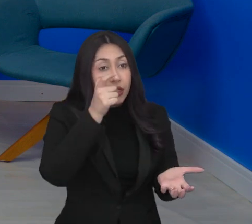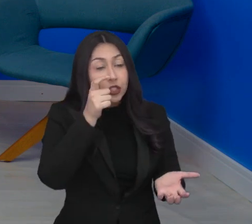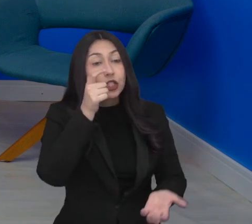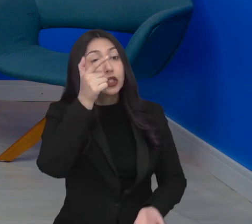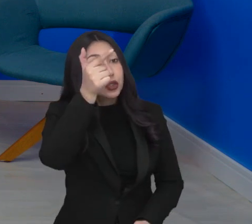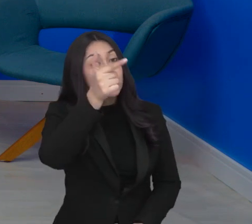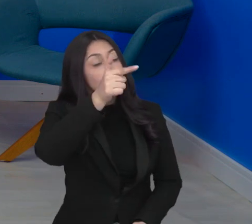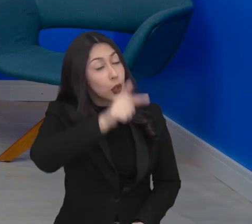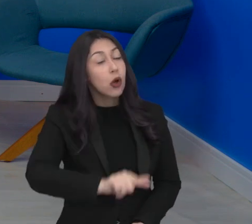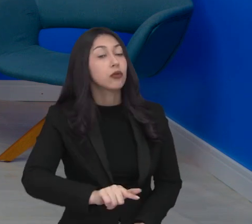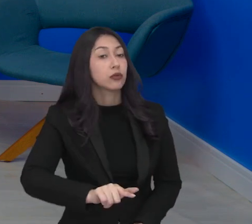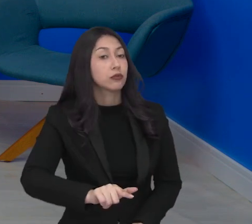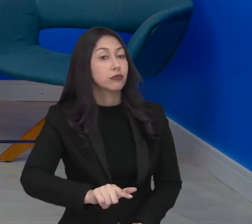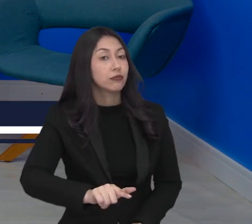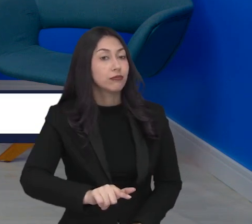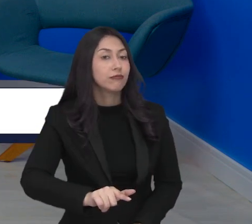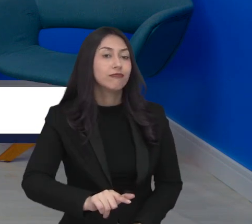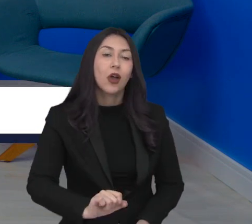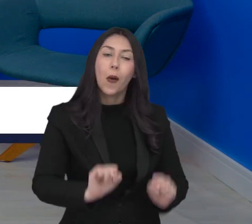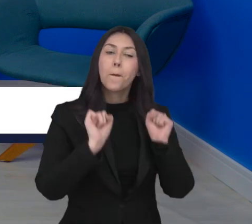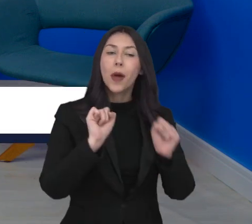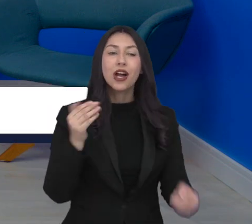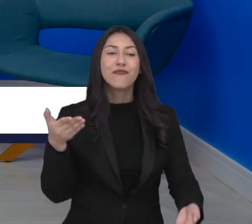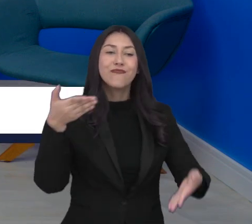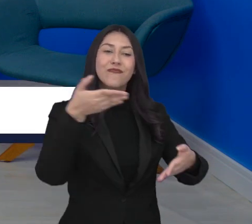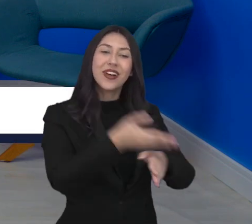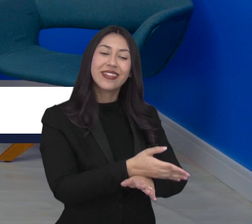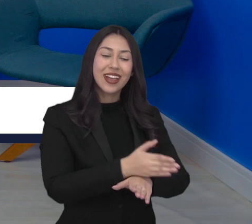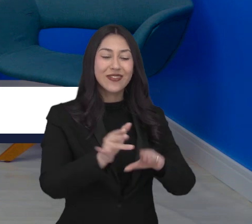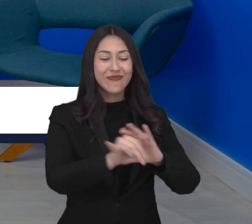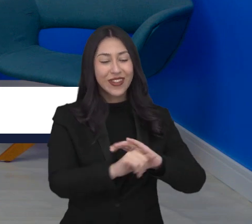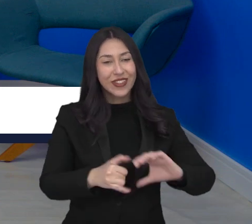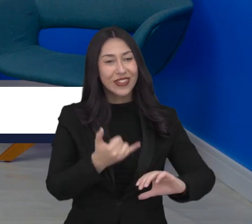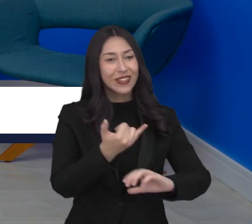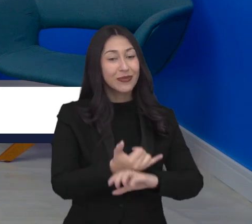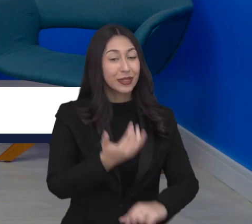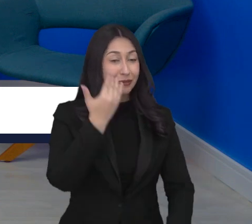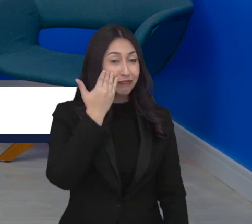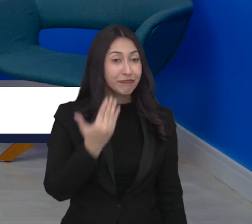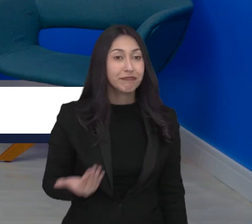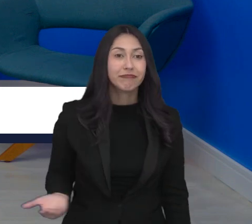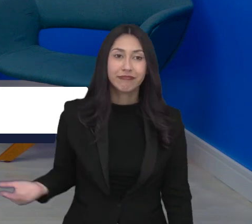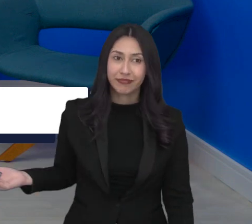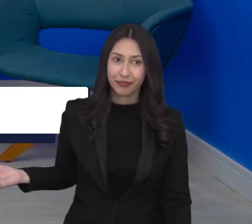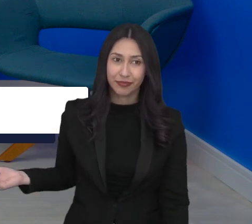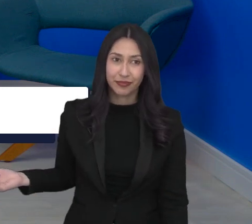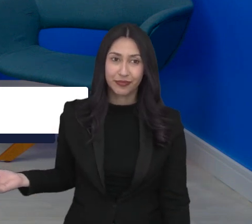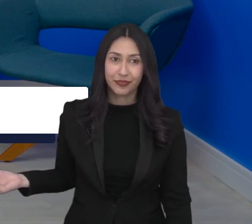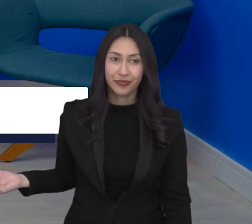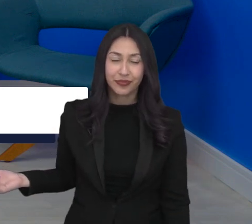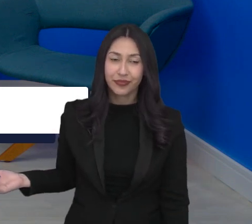você quiser rever esse ou outros programas, é só acessar o nosso canal no YouTube. É o